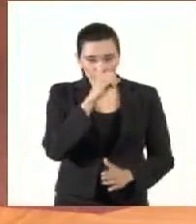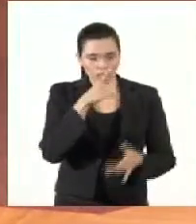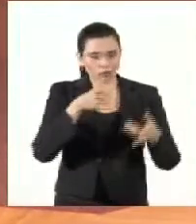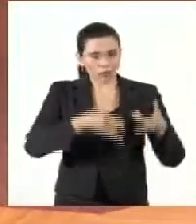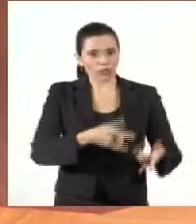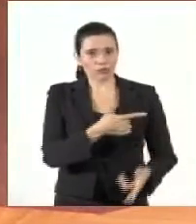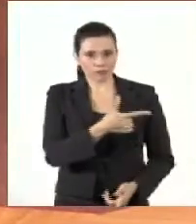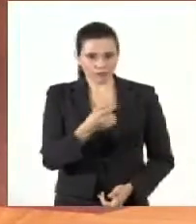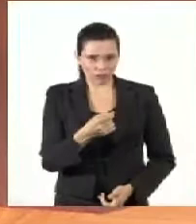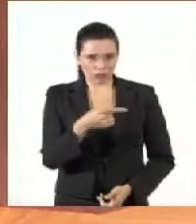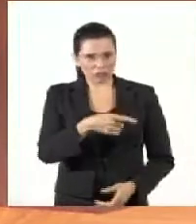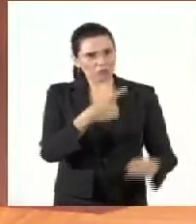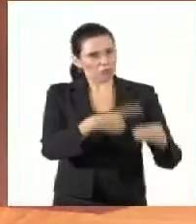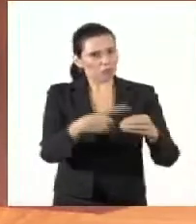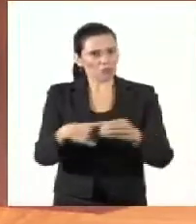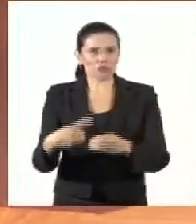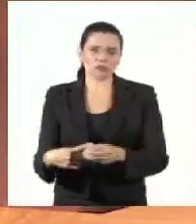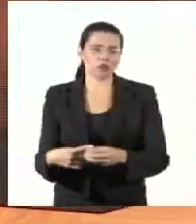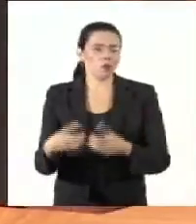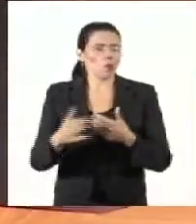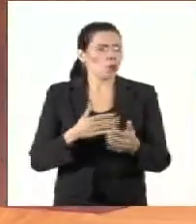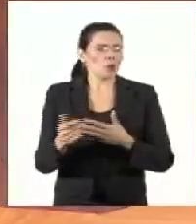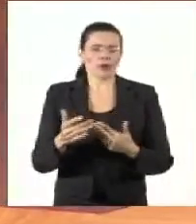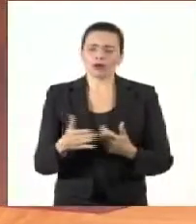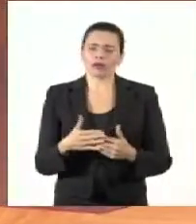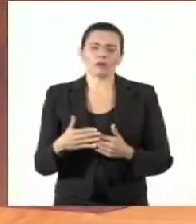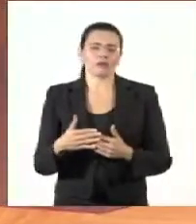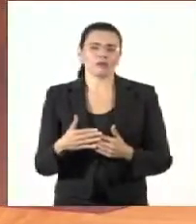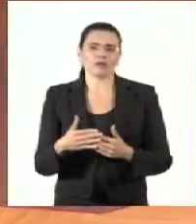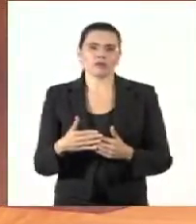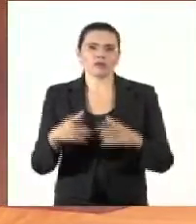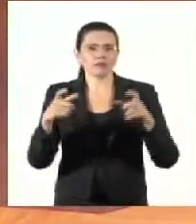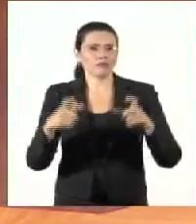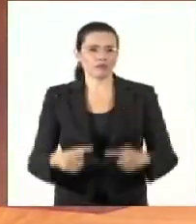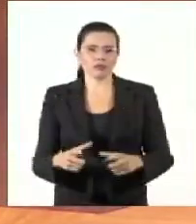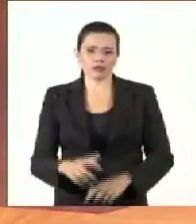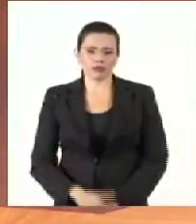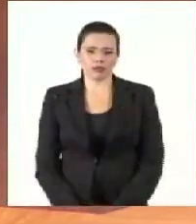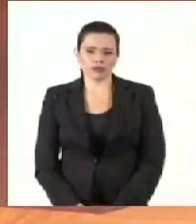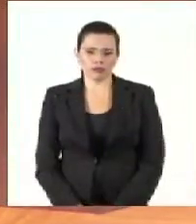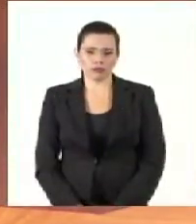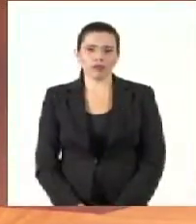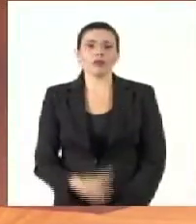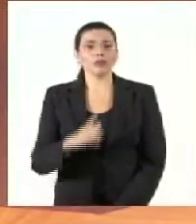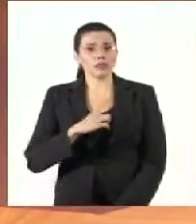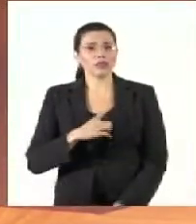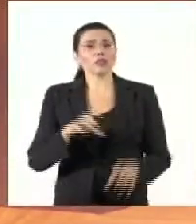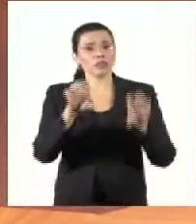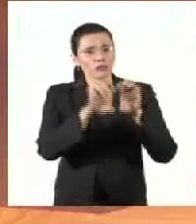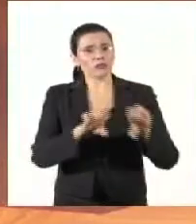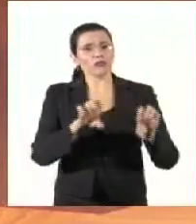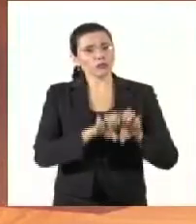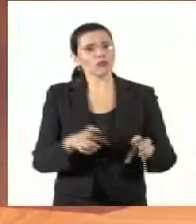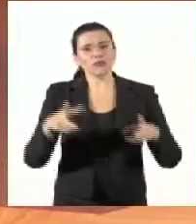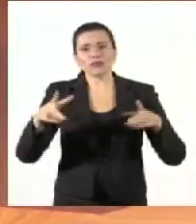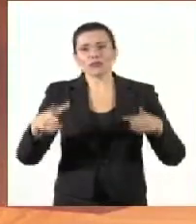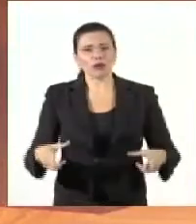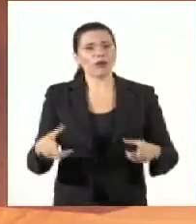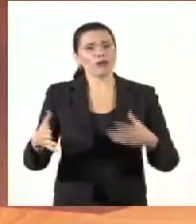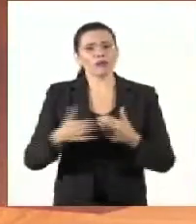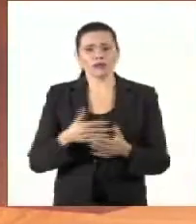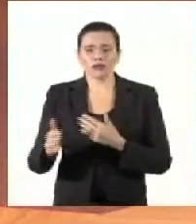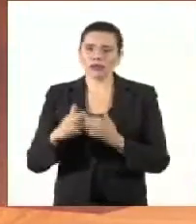estrutura operacional de um hospital de 20 leitos e ele tem gastos para um hospital de